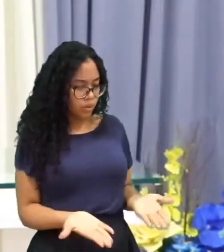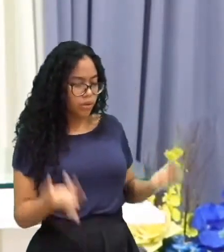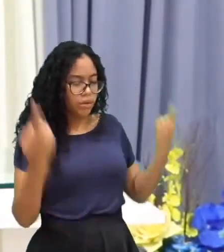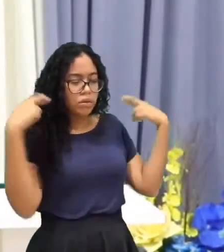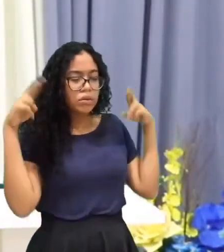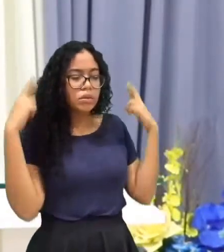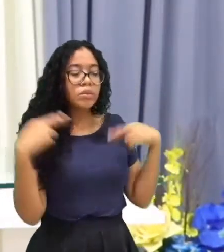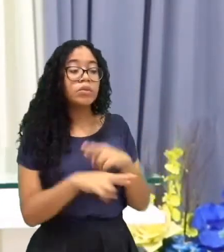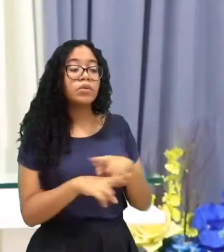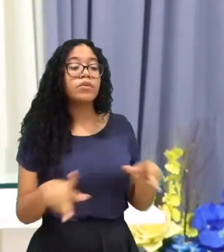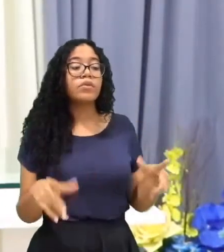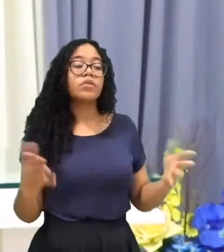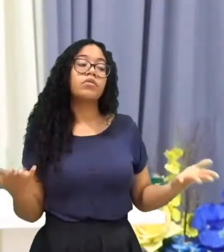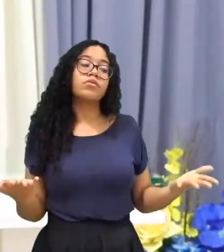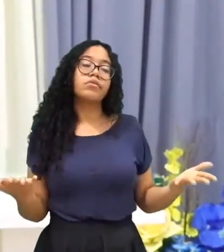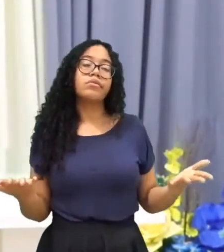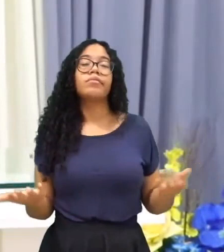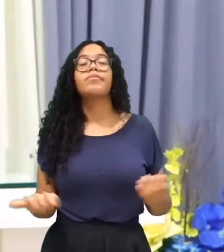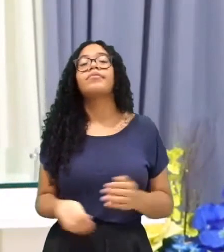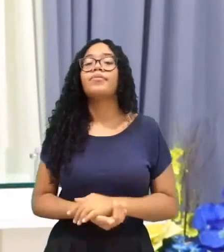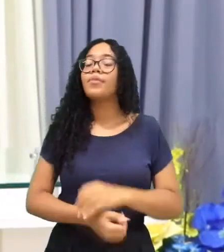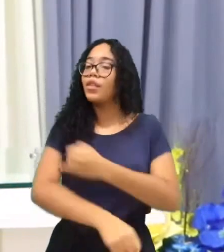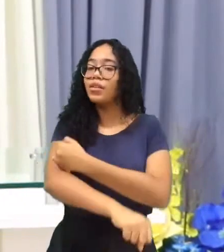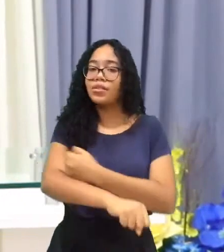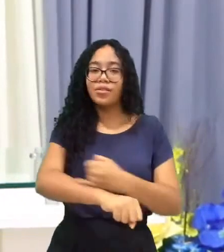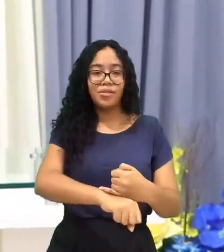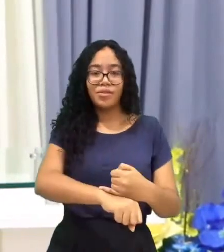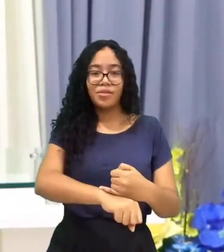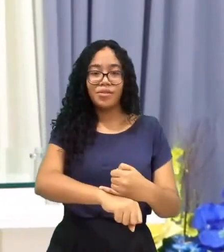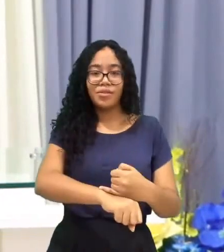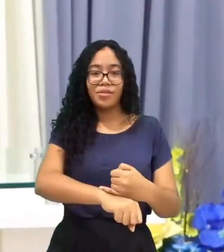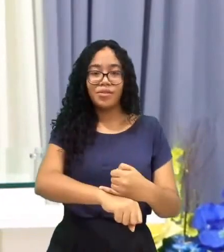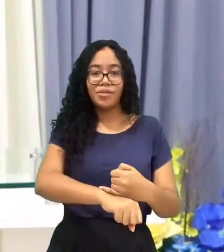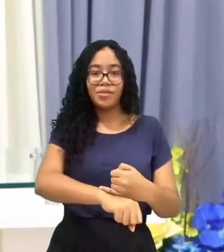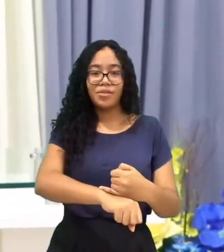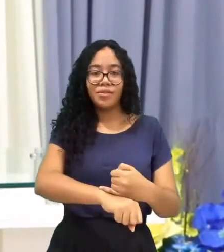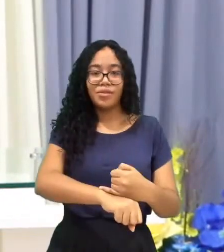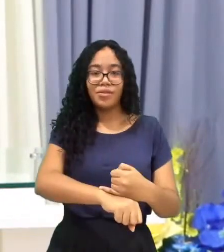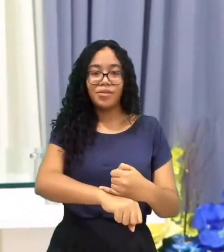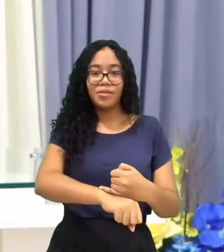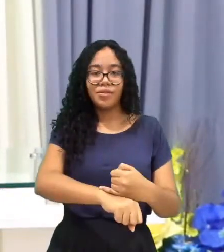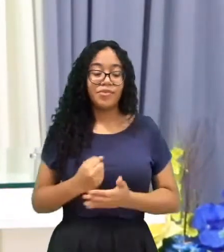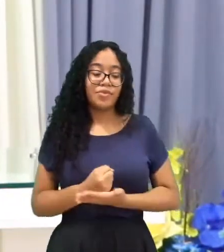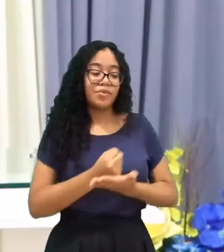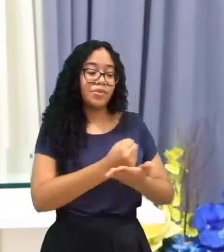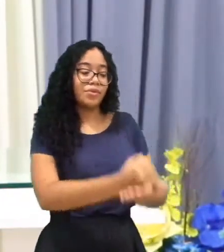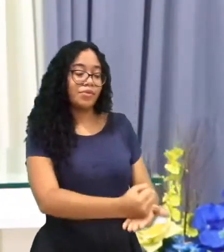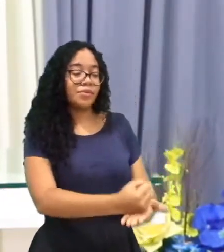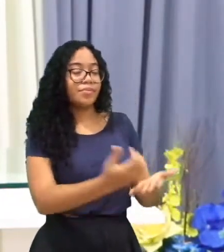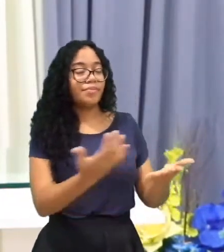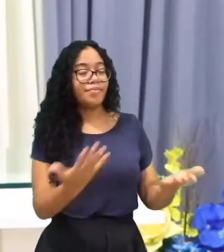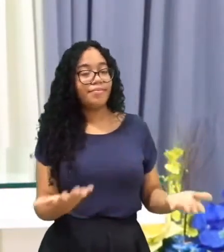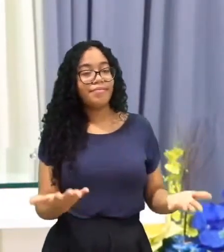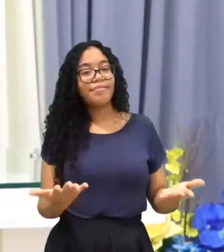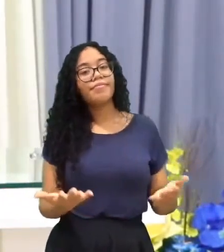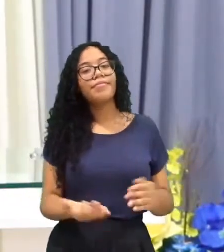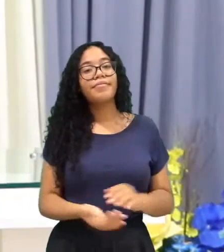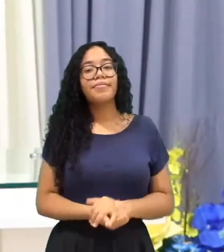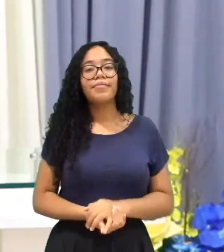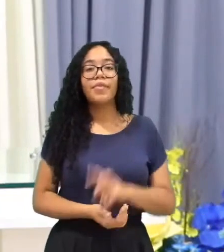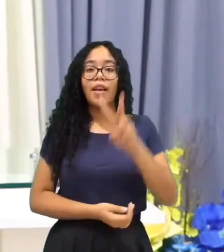salpicado. E Jacó não era bobão nem nada, foi dar uma ajudadinha, colocou as varas